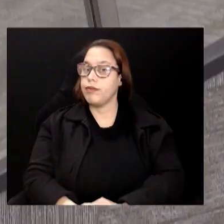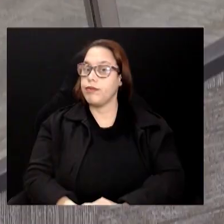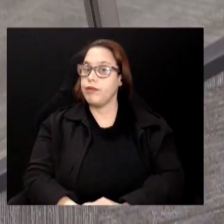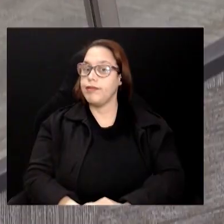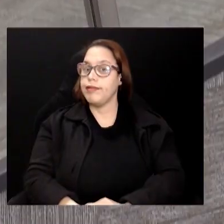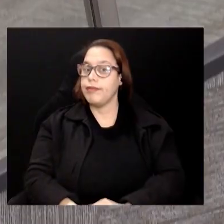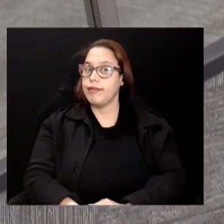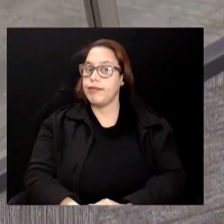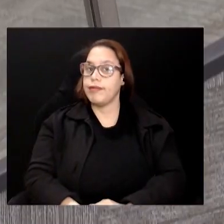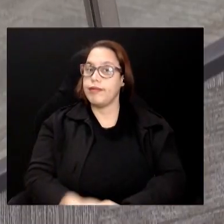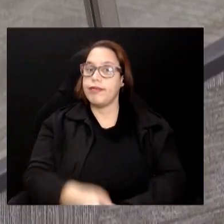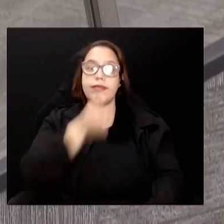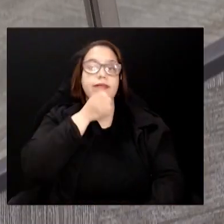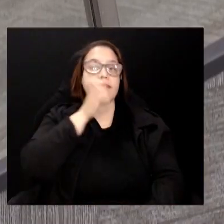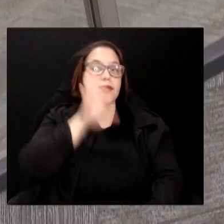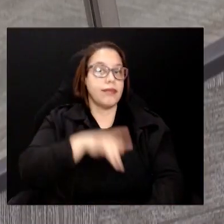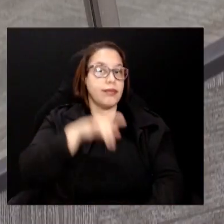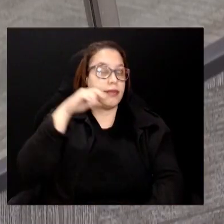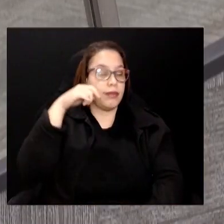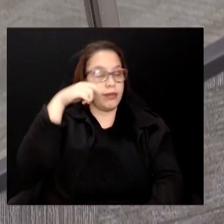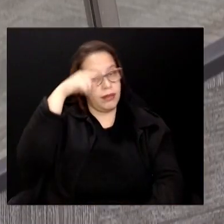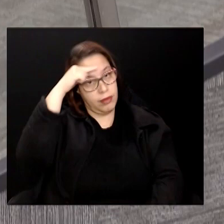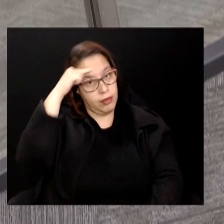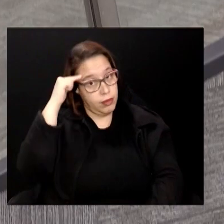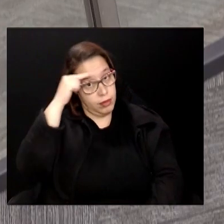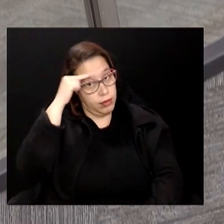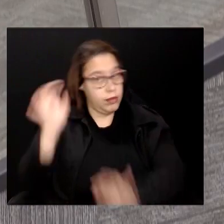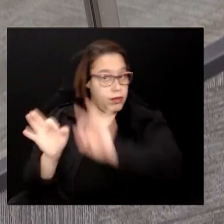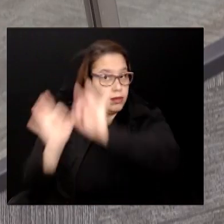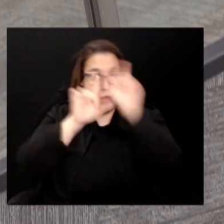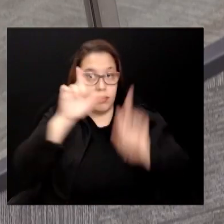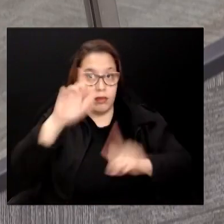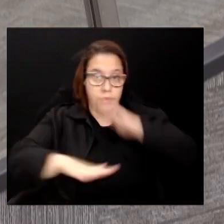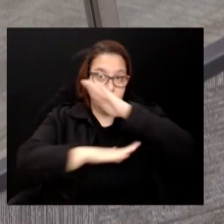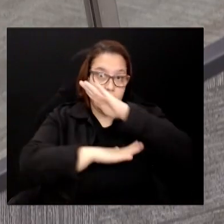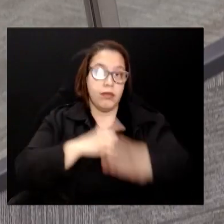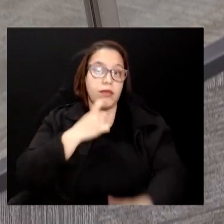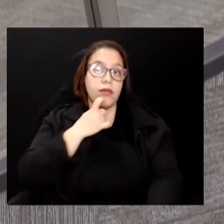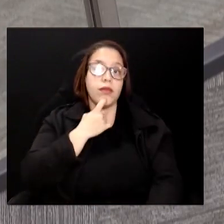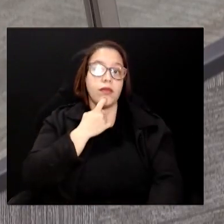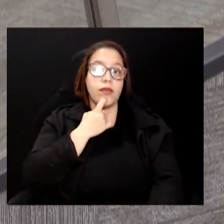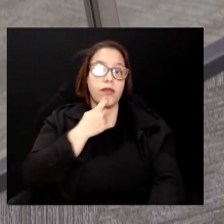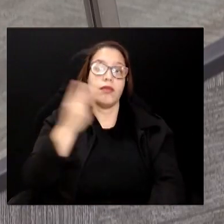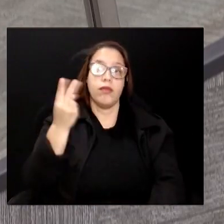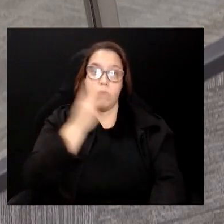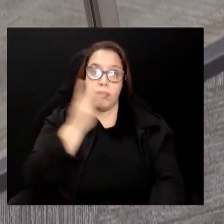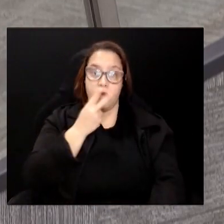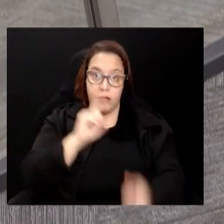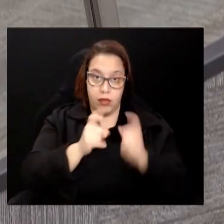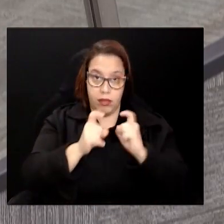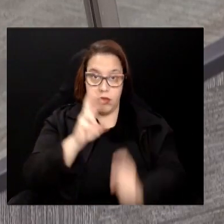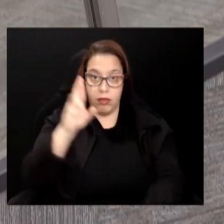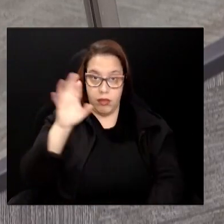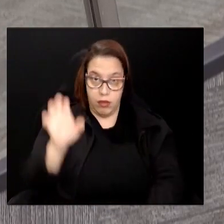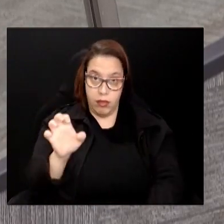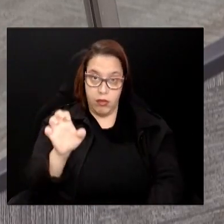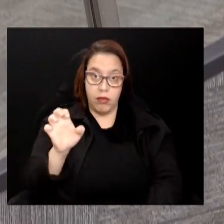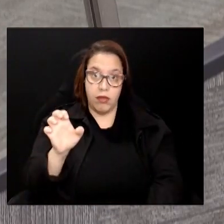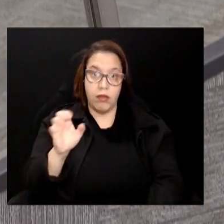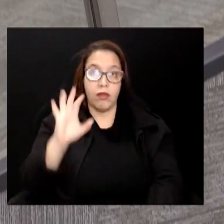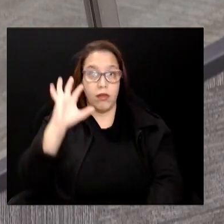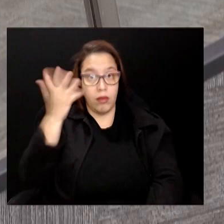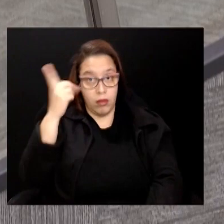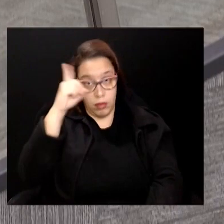Boa tarde, Gabriel. Boa tarde a você que assiste a TV Câmara Campinas. Em 2 reuniões extraordinárias que aconteceram